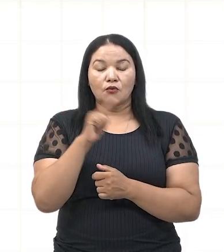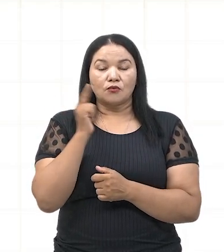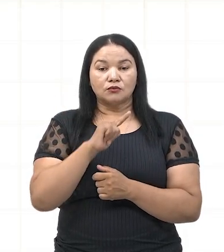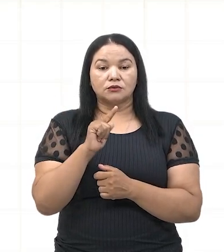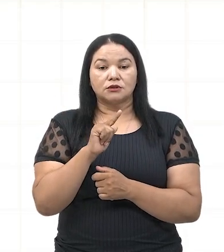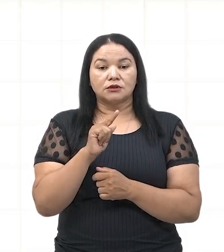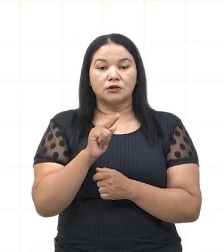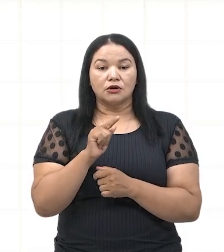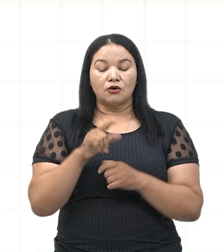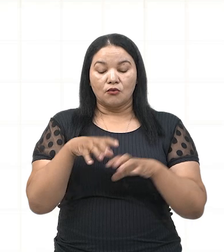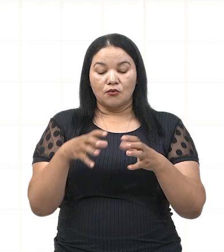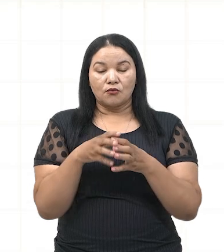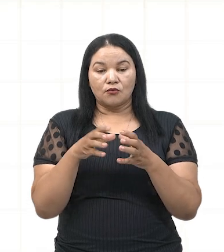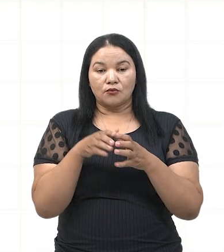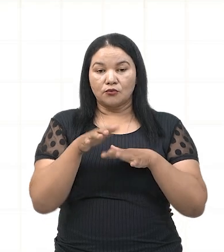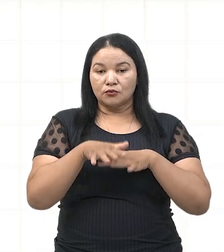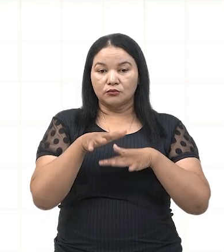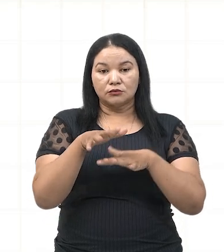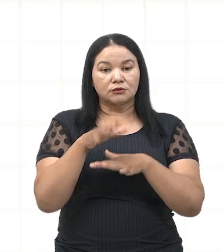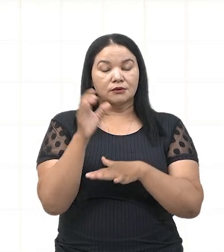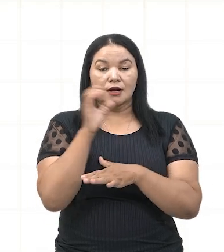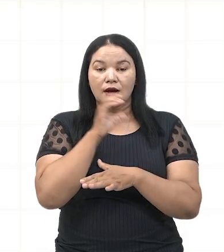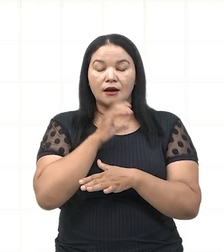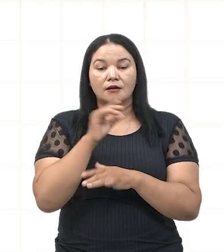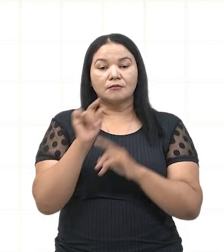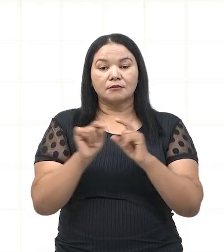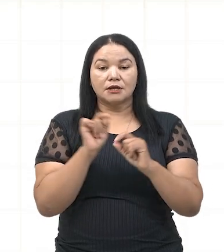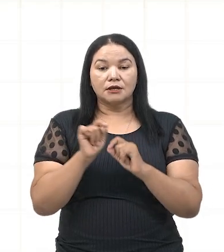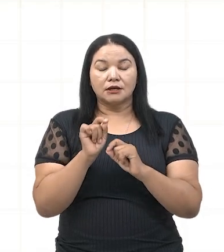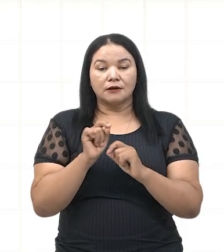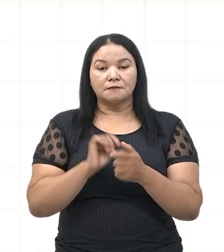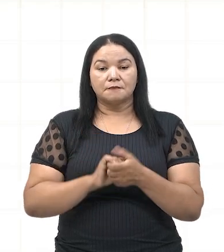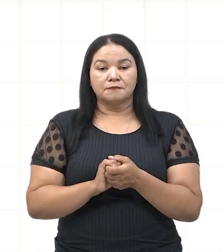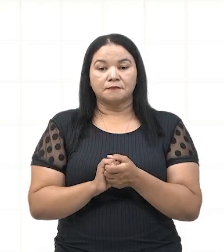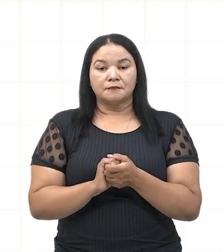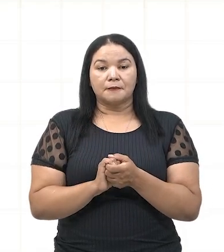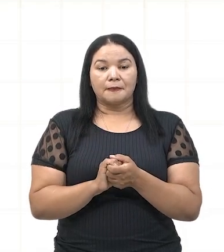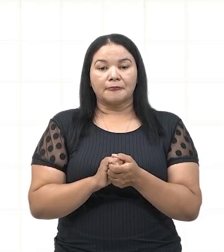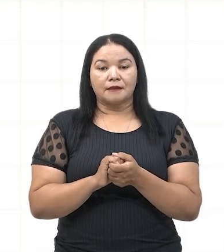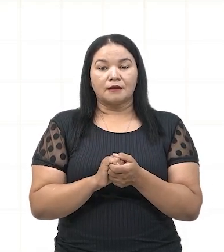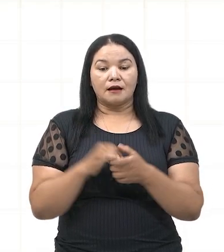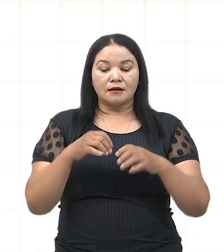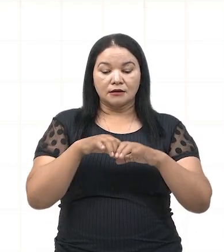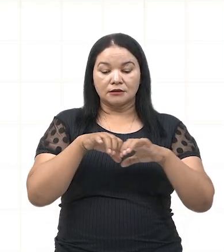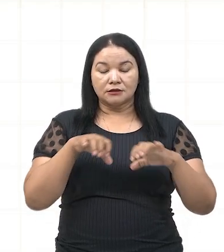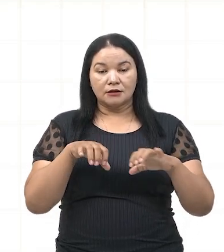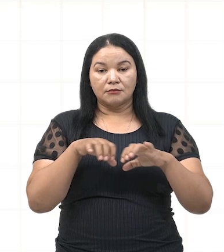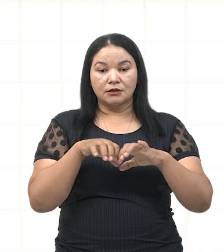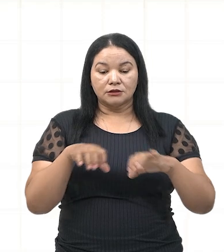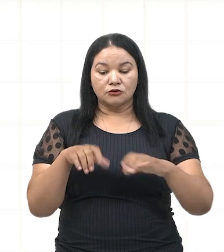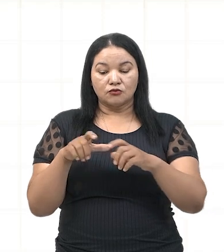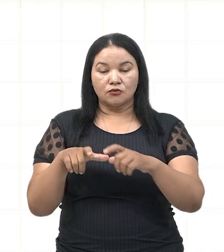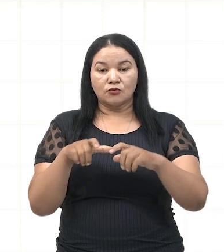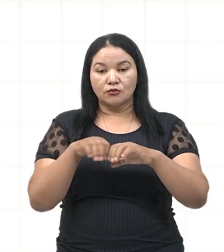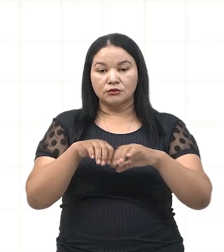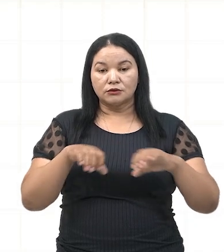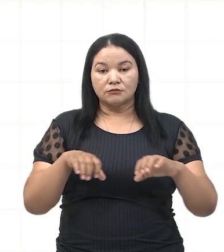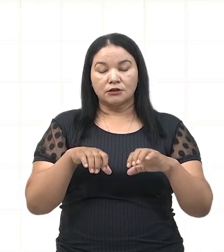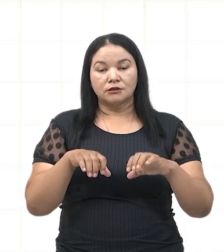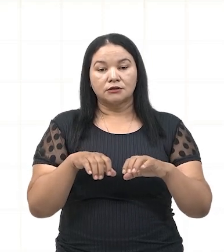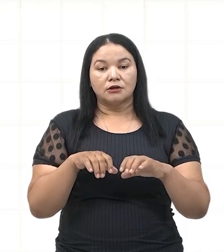este movimento o mais rápido possível para que não haja a separação do território,